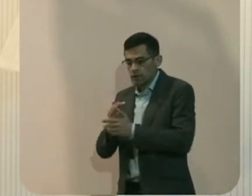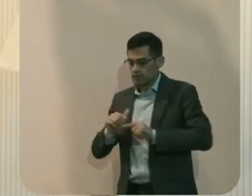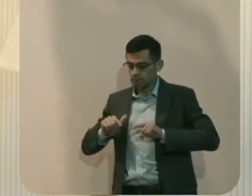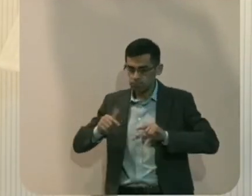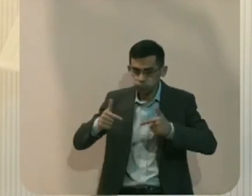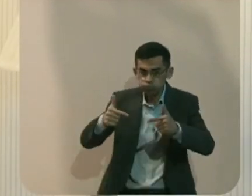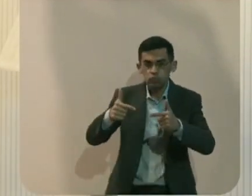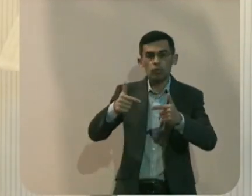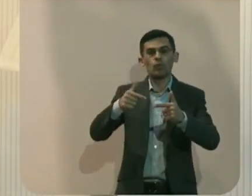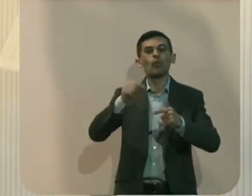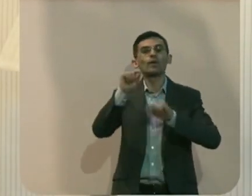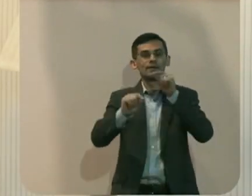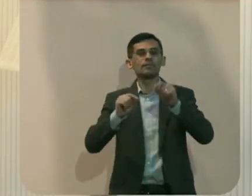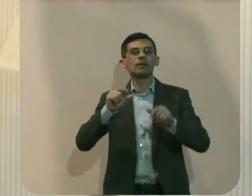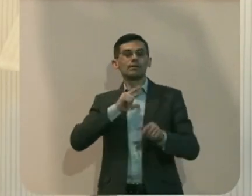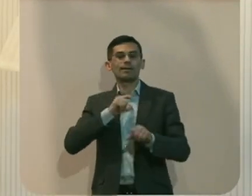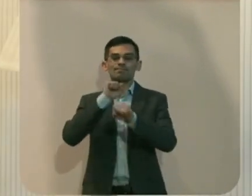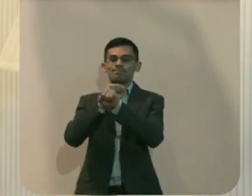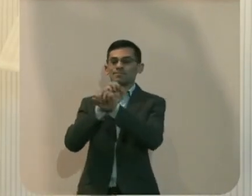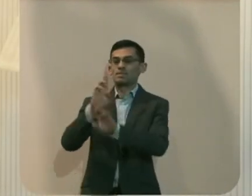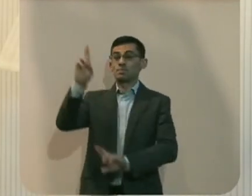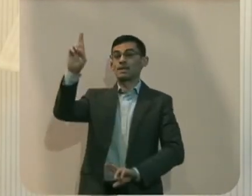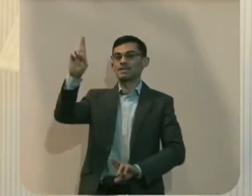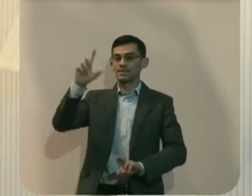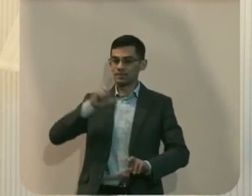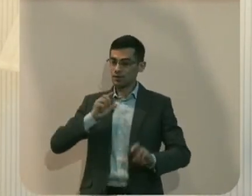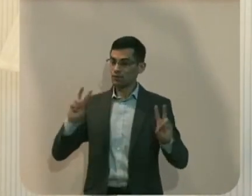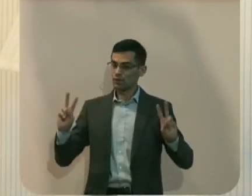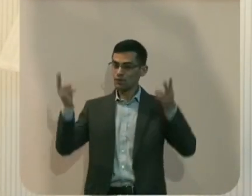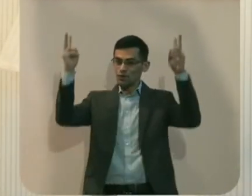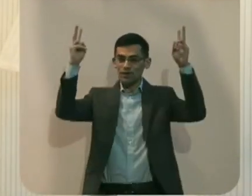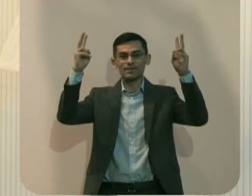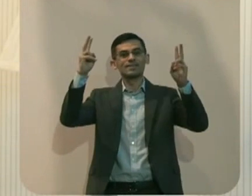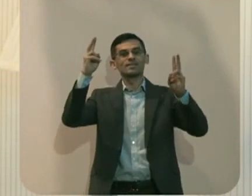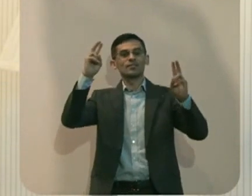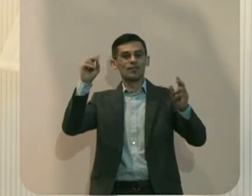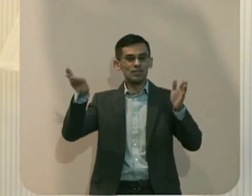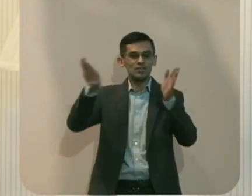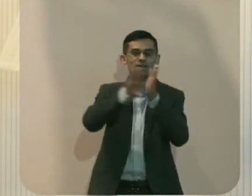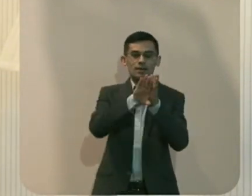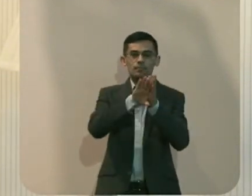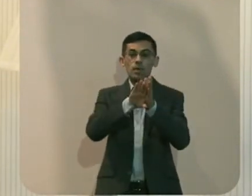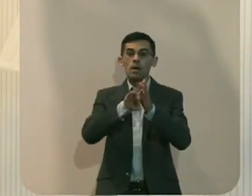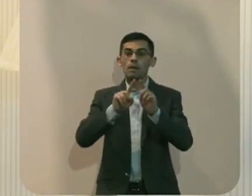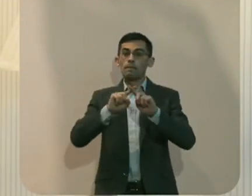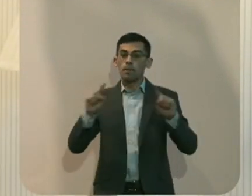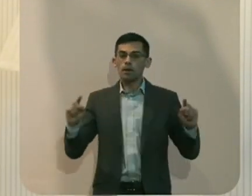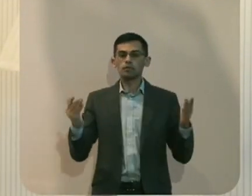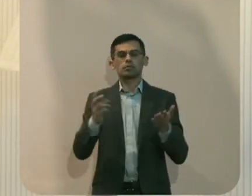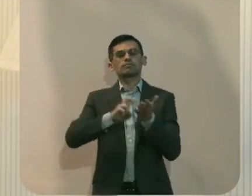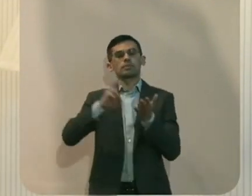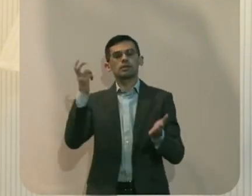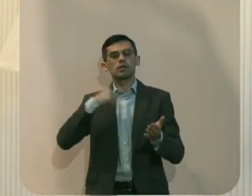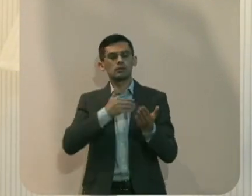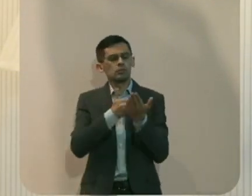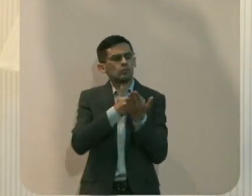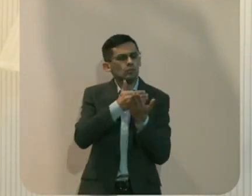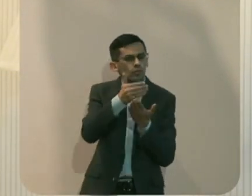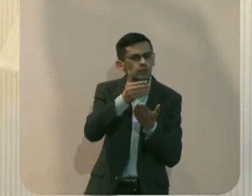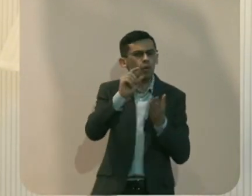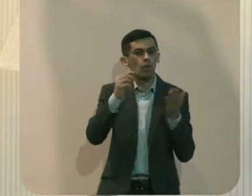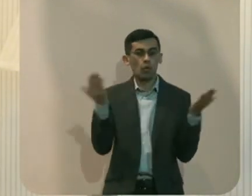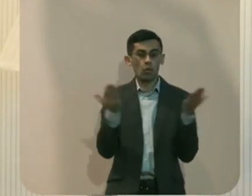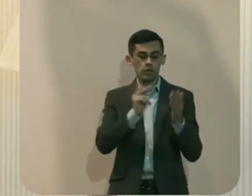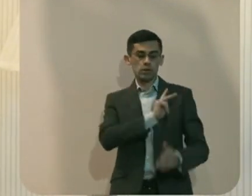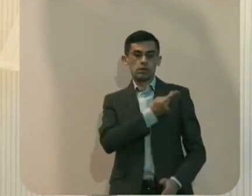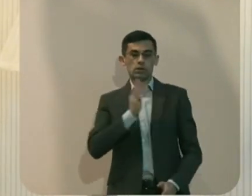na batalha, ainda há esperança e a vitória vai chegar. Mas eu queria continuar esse estudo olhando para a palavra de Deus